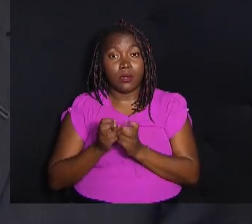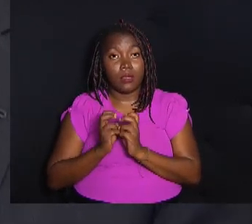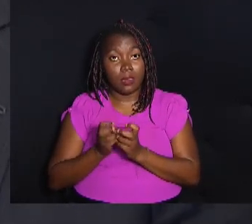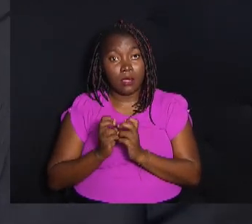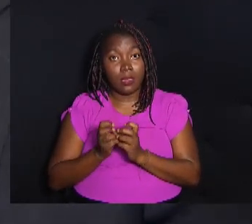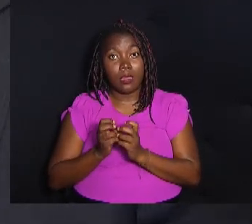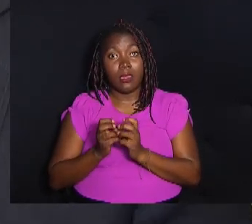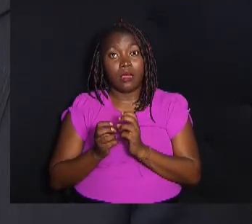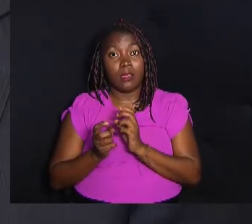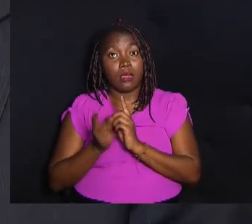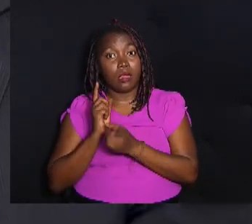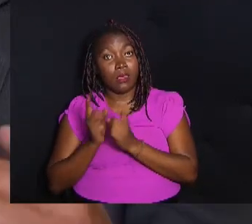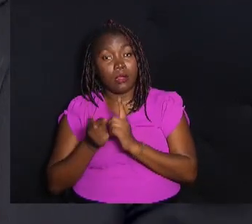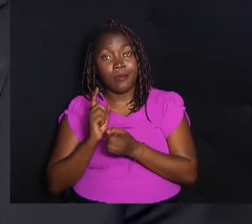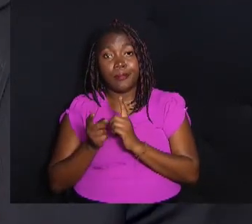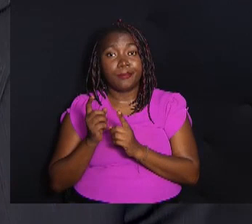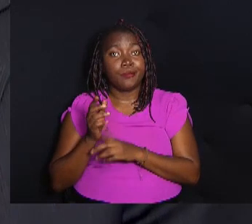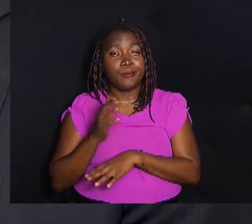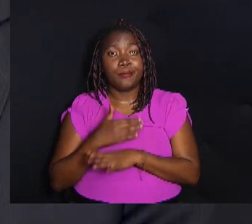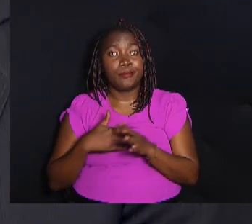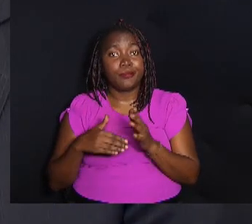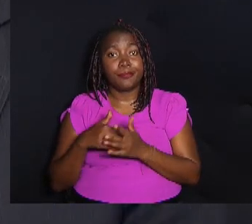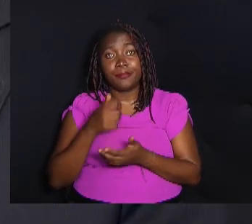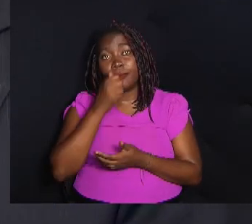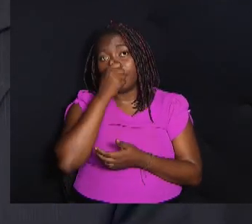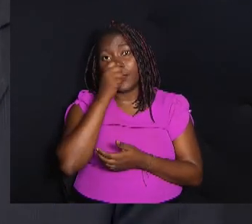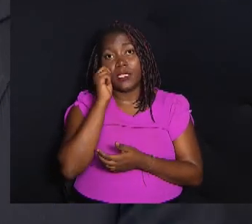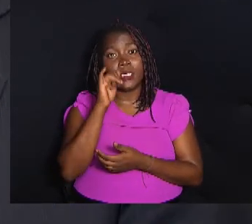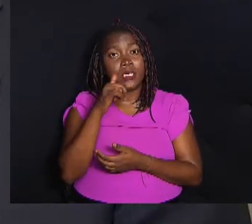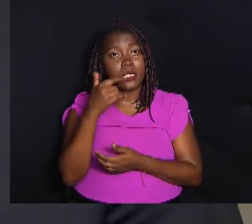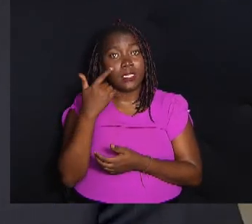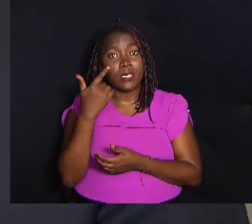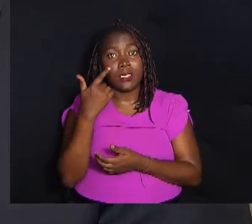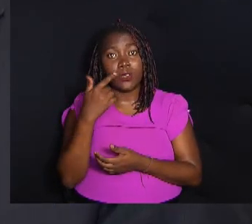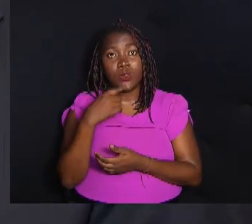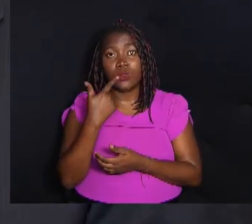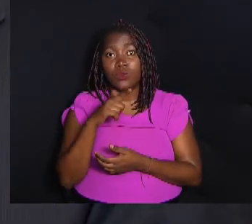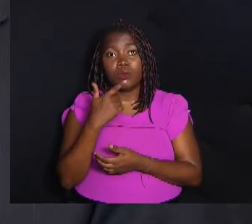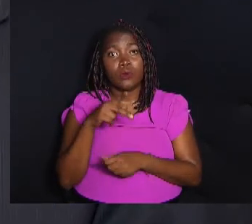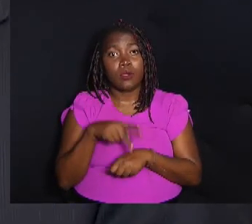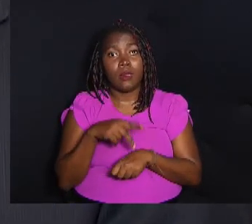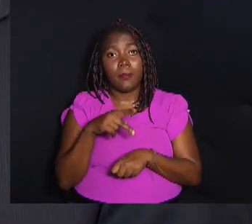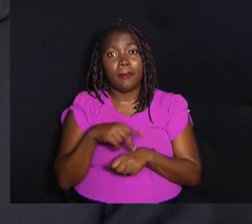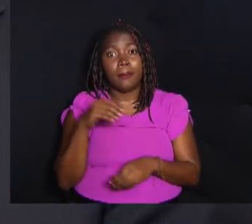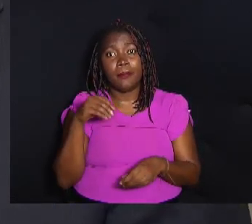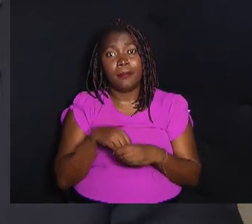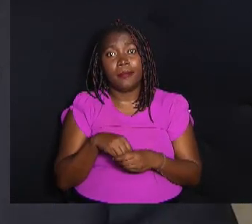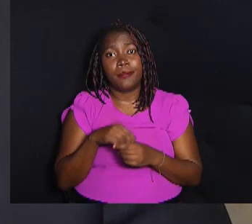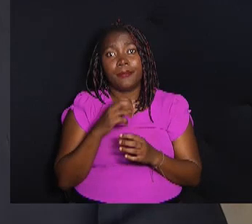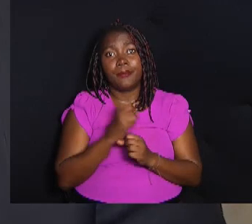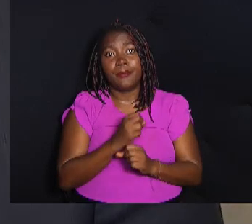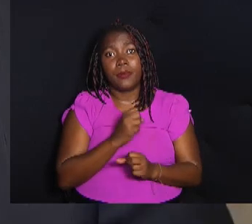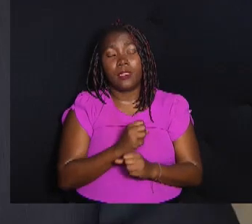rodovias vai estar totalmente saturado se não for colocado uma pedra o lançamento da pedra fundamental em 2024 acho que